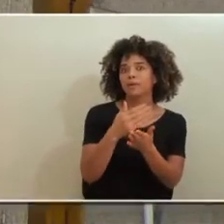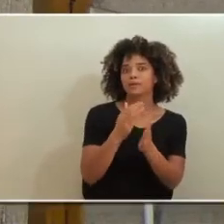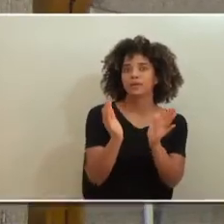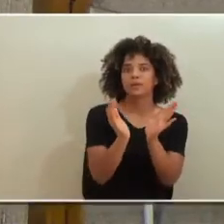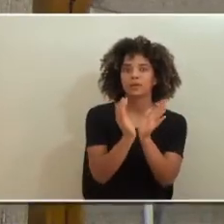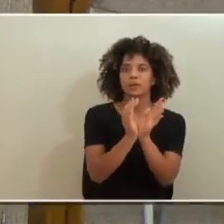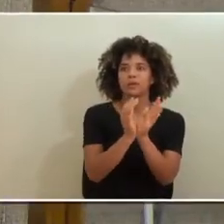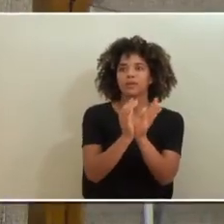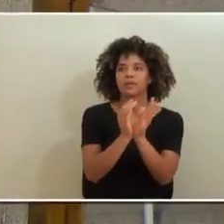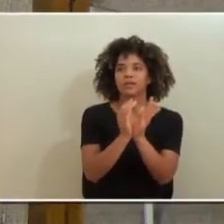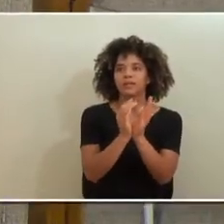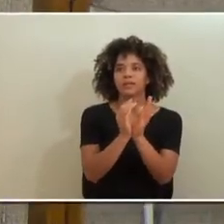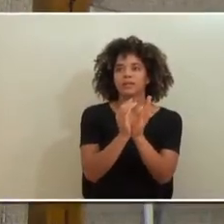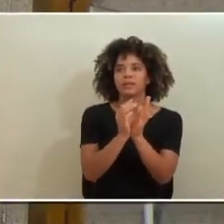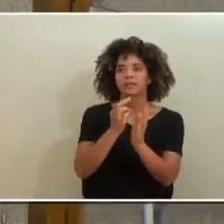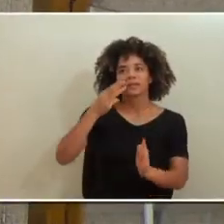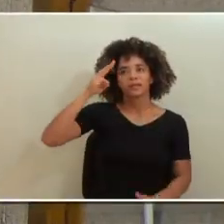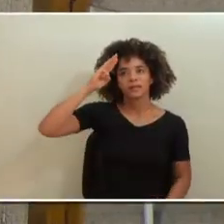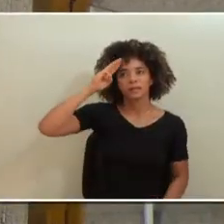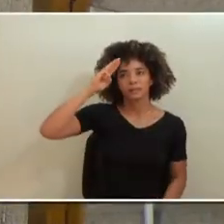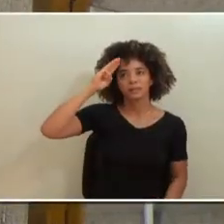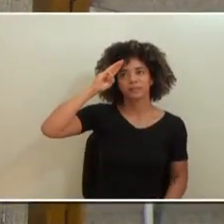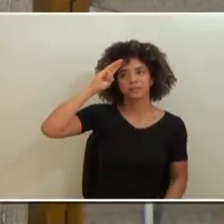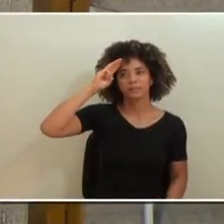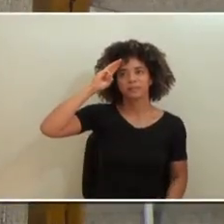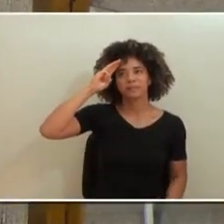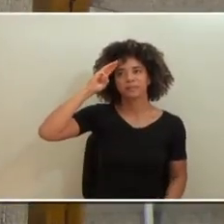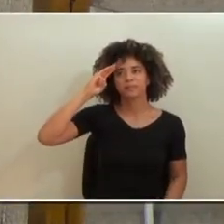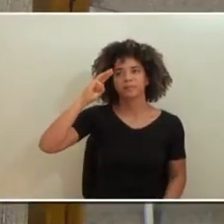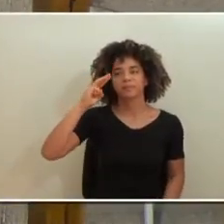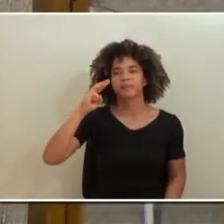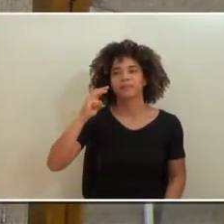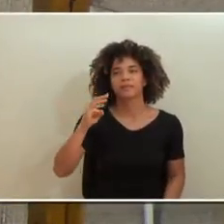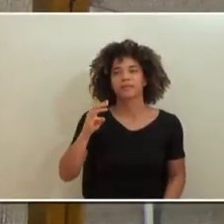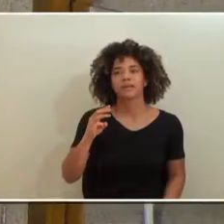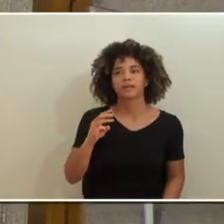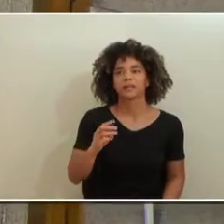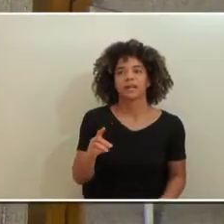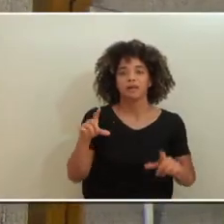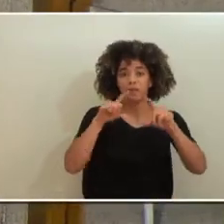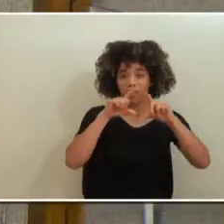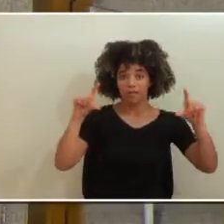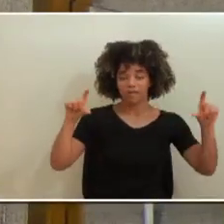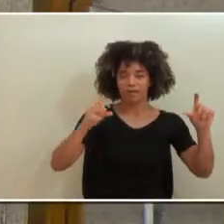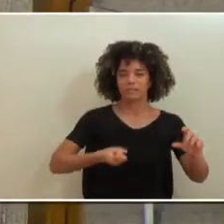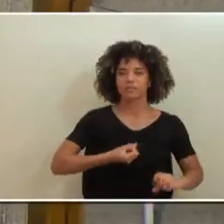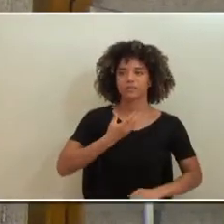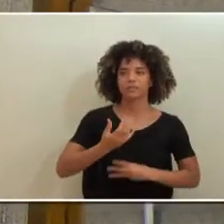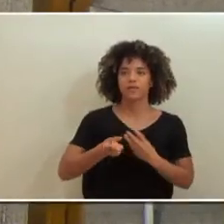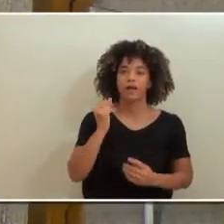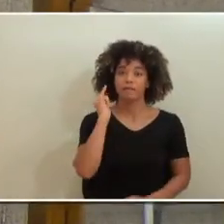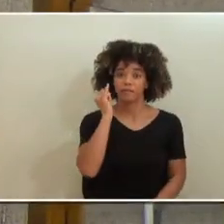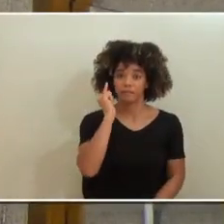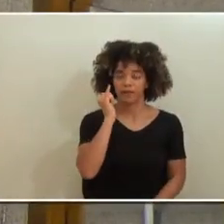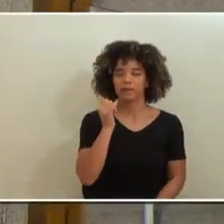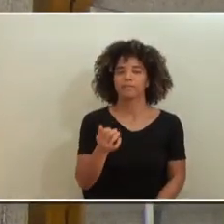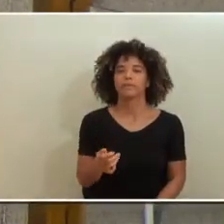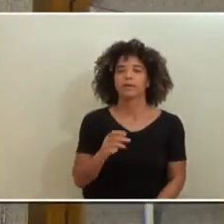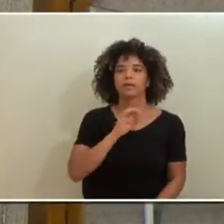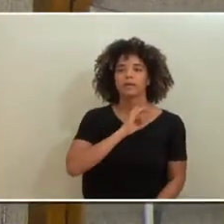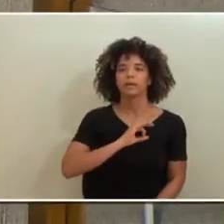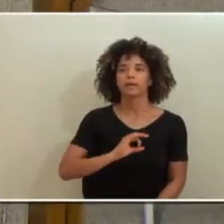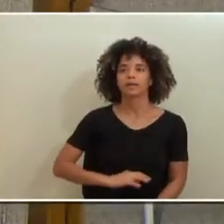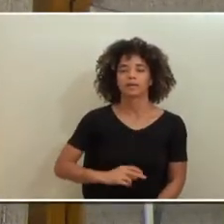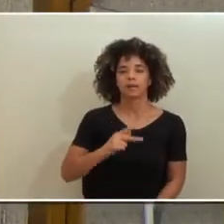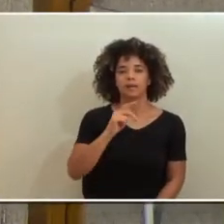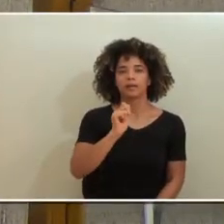eu vou parafrasear o Baden-Powell. Eu usei essa frase num fogo de conselho no último acampamento nosso. O Baden-Powell fala o seguinte, que a melhor